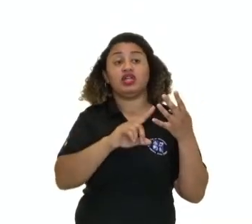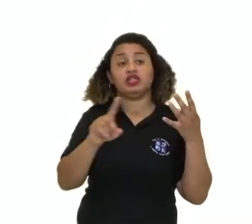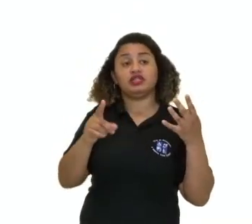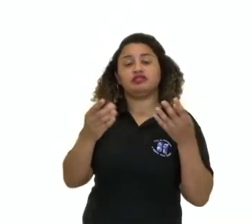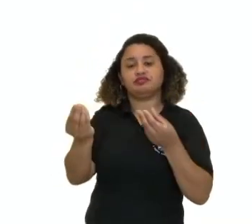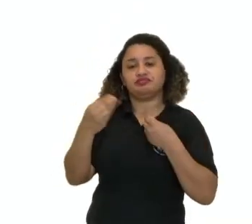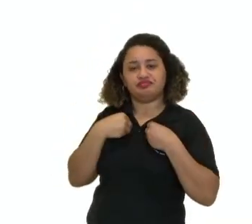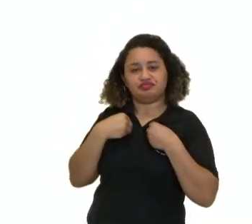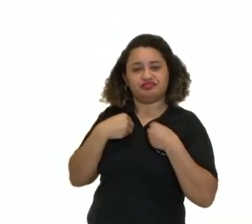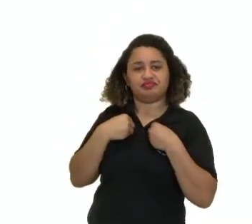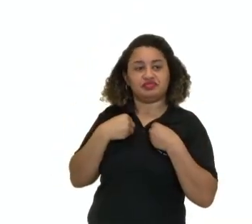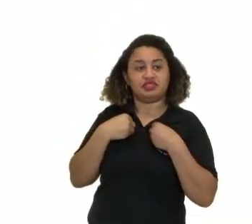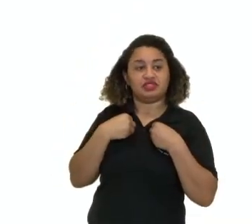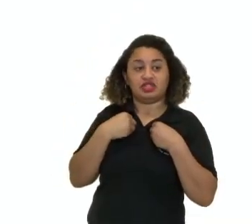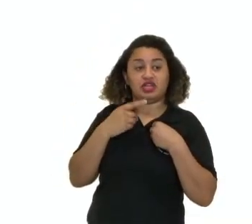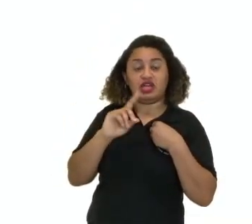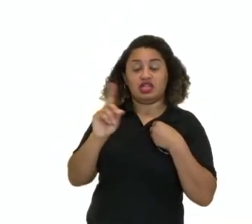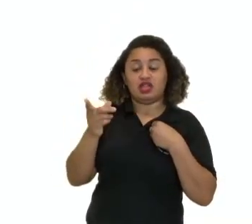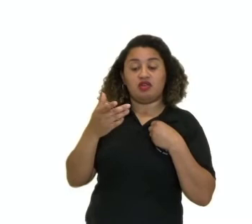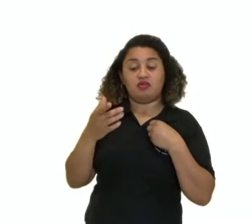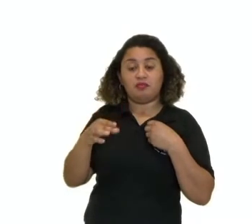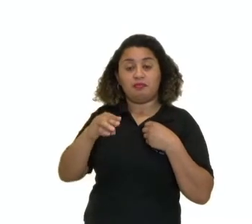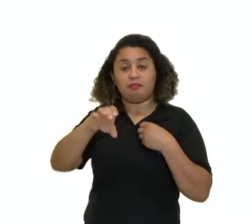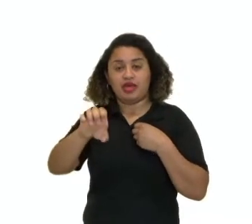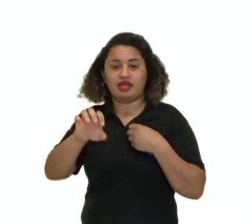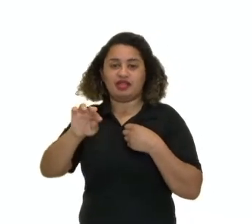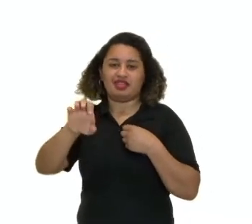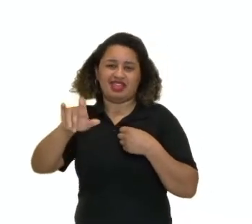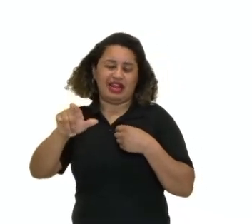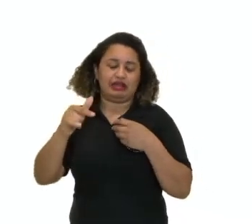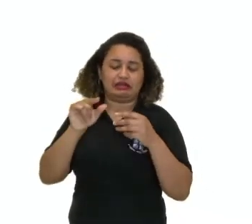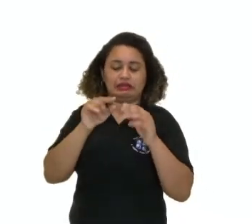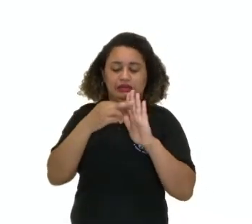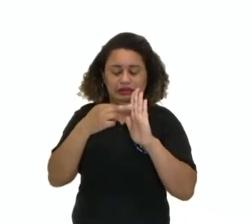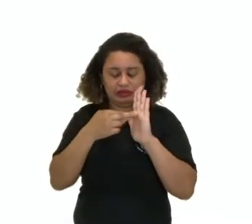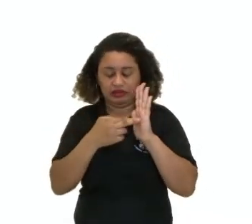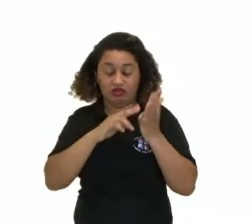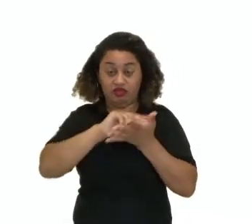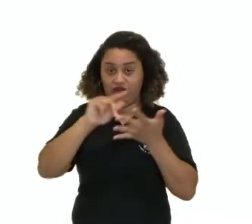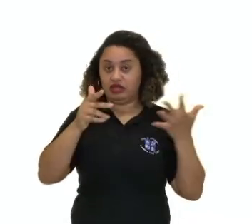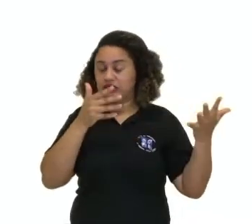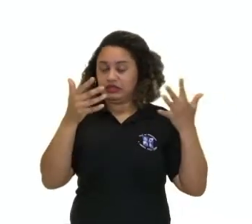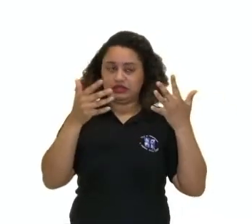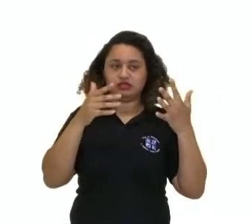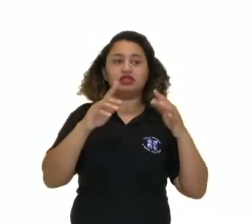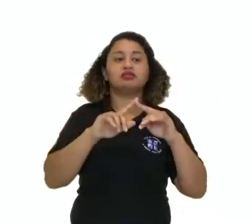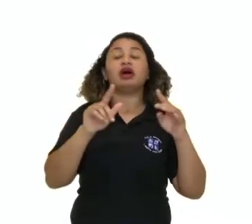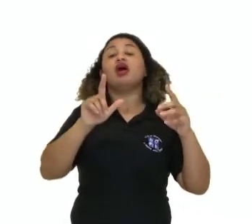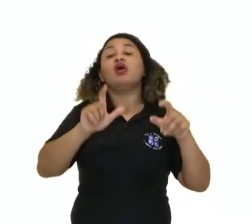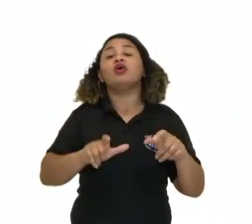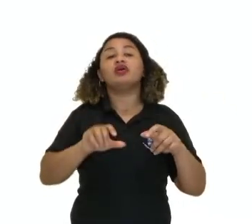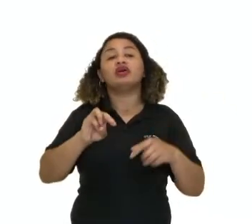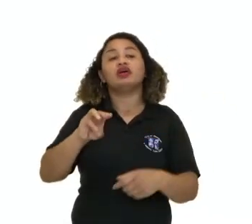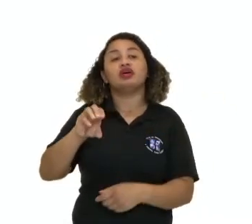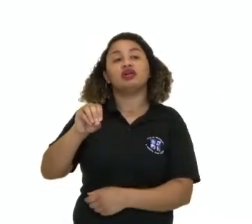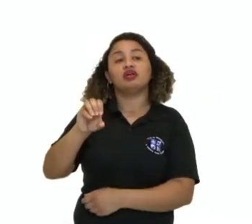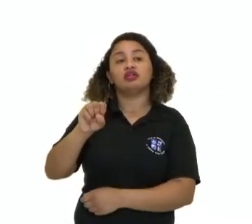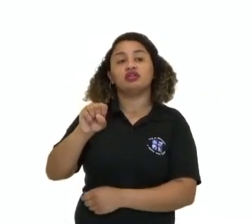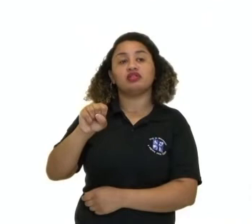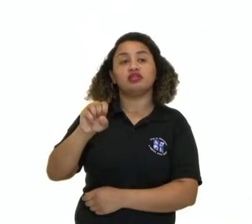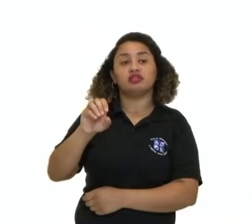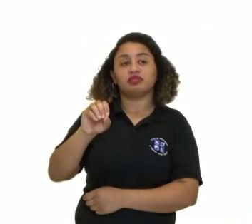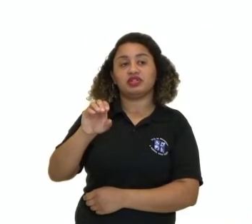não traga-me eu tenho que dizer não me traga é cheio de coisinha né gente então aonde que tá meus óculos aqui na letra C